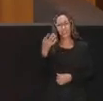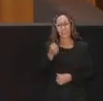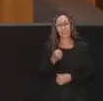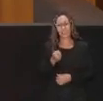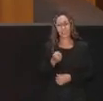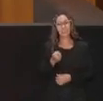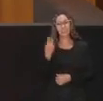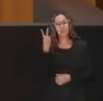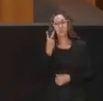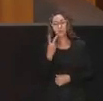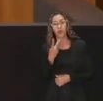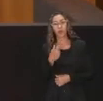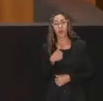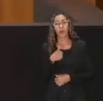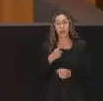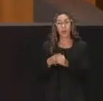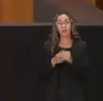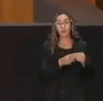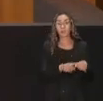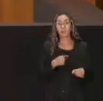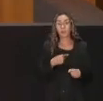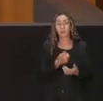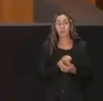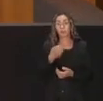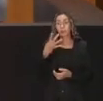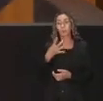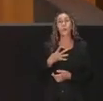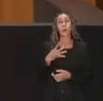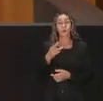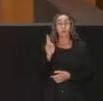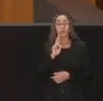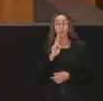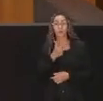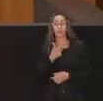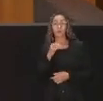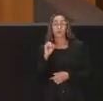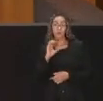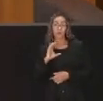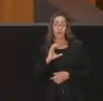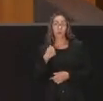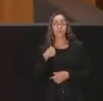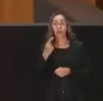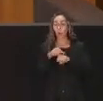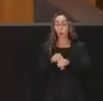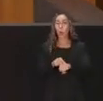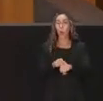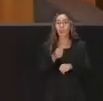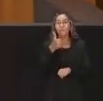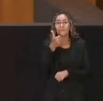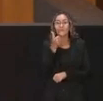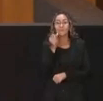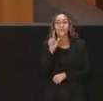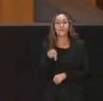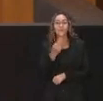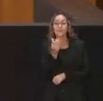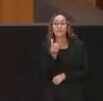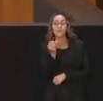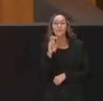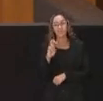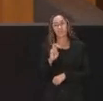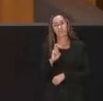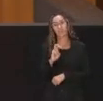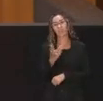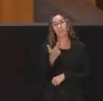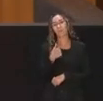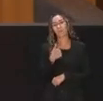Vila Bela a R$ 4,20. Quando foi agora, meu leite veio a R$ 1,65. Eu tive